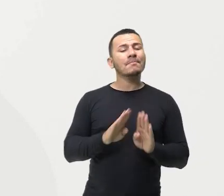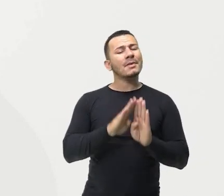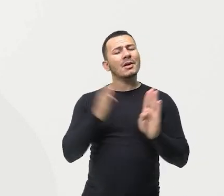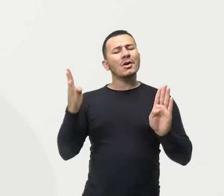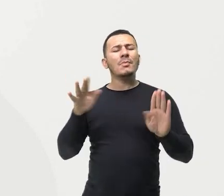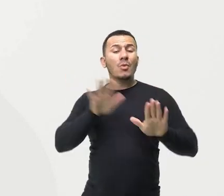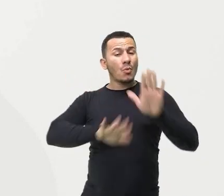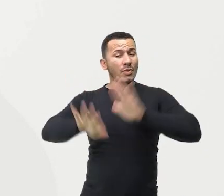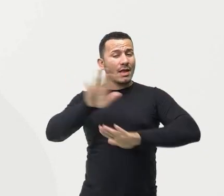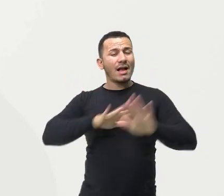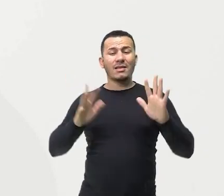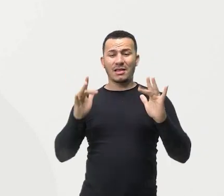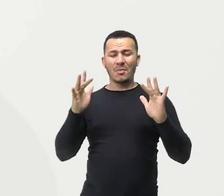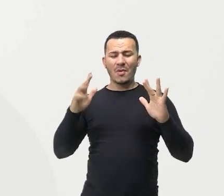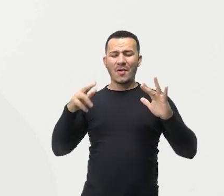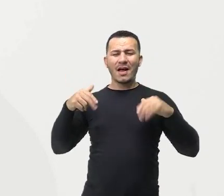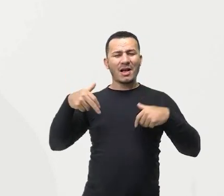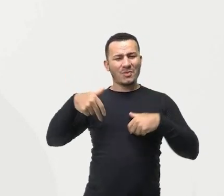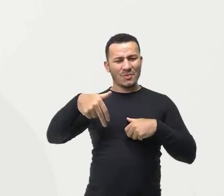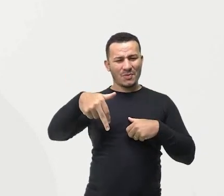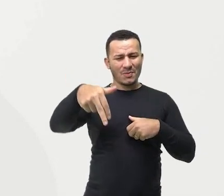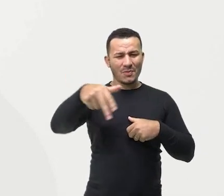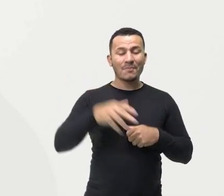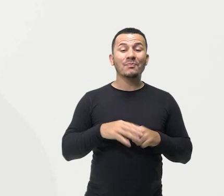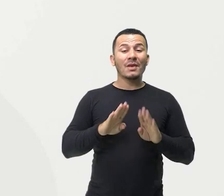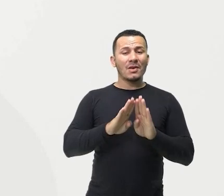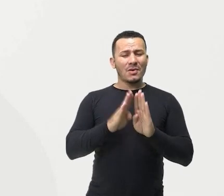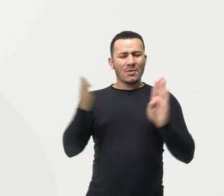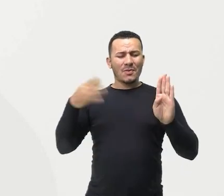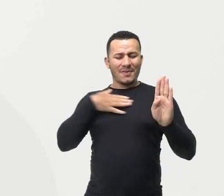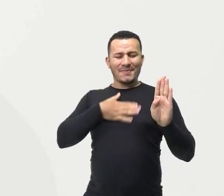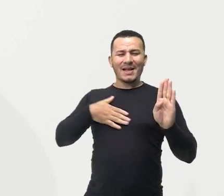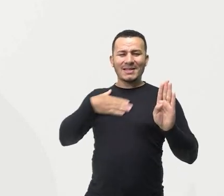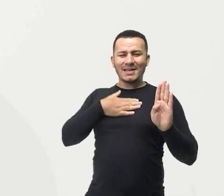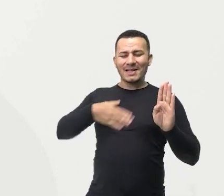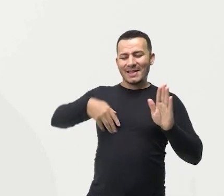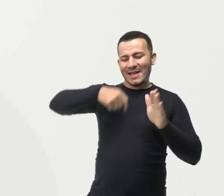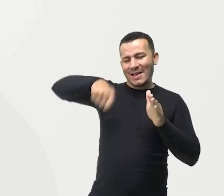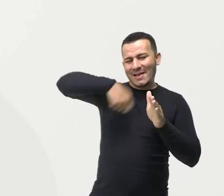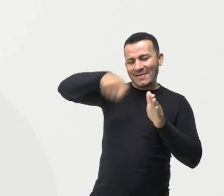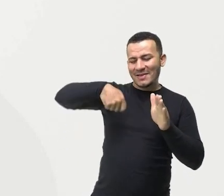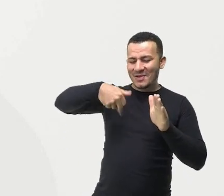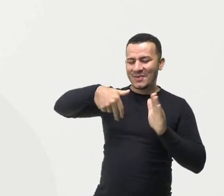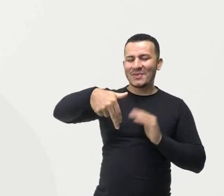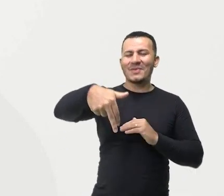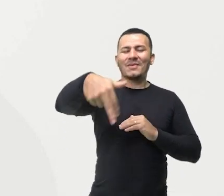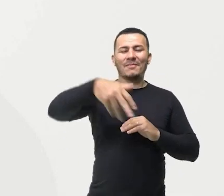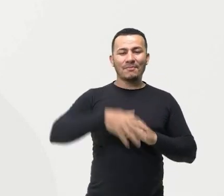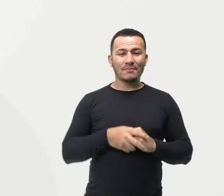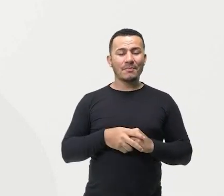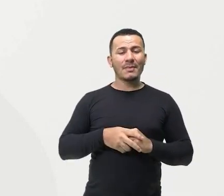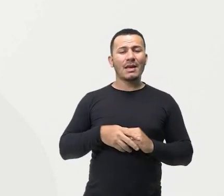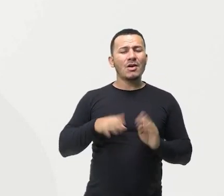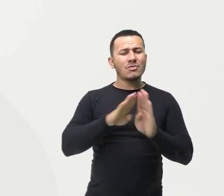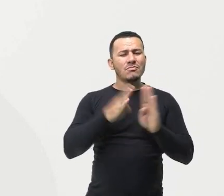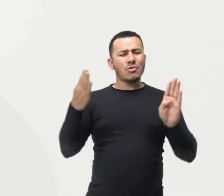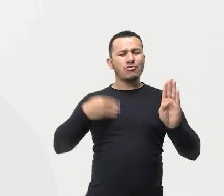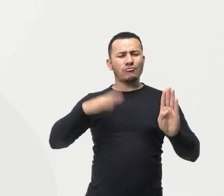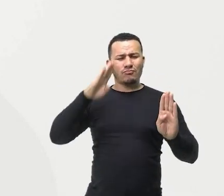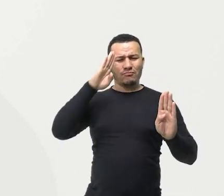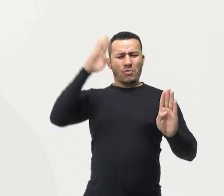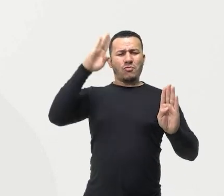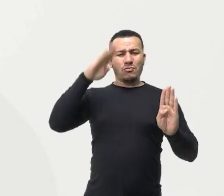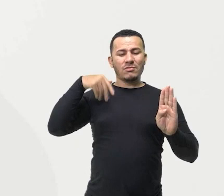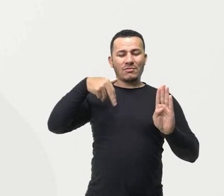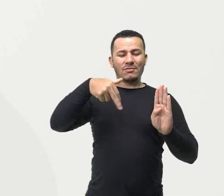para passar o namorado. Eu abro bem prazenteira para passar a cozinheira. Eu abro de sopetão para